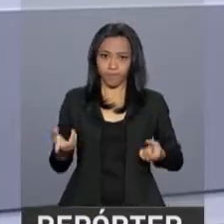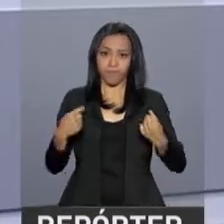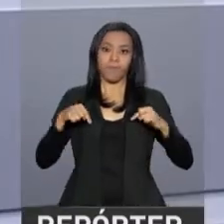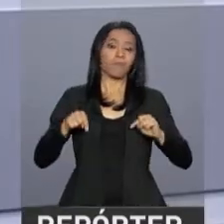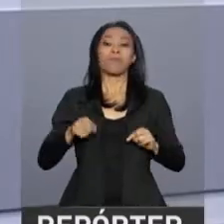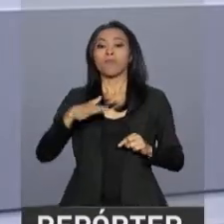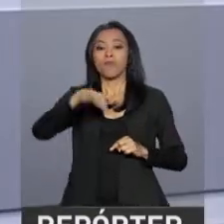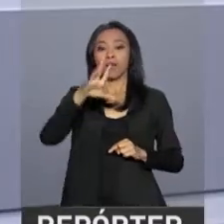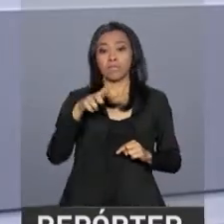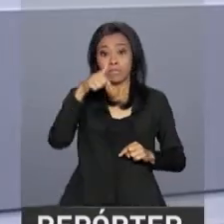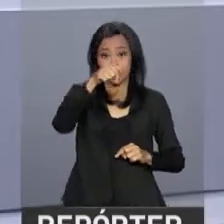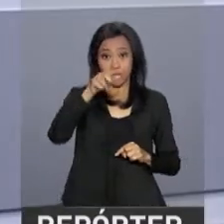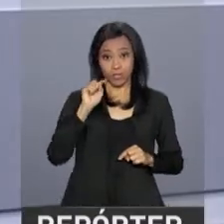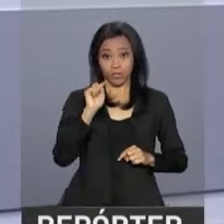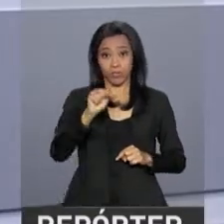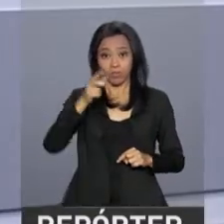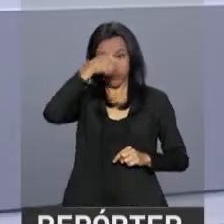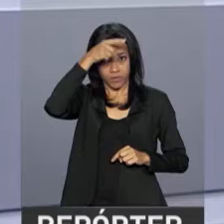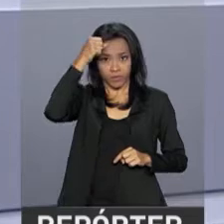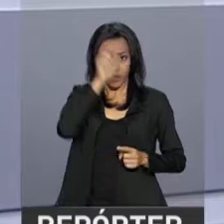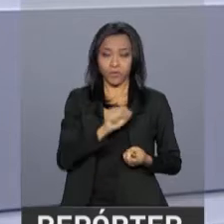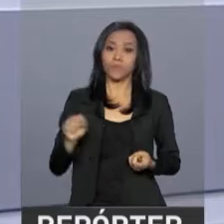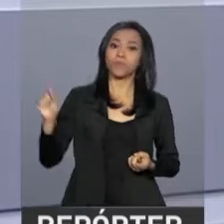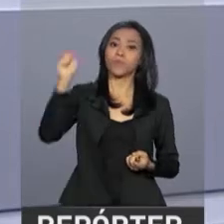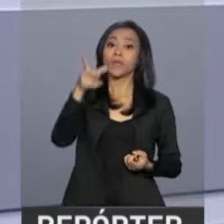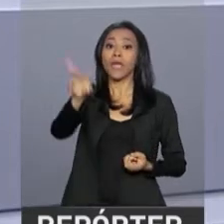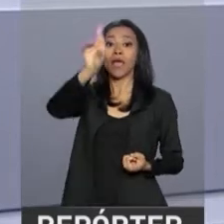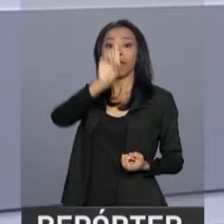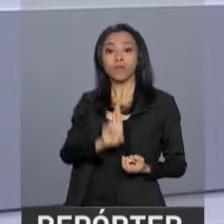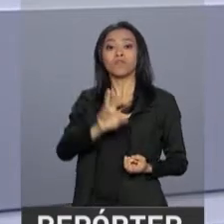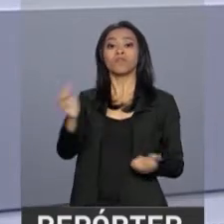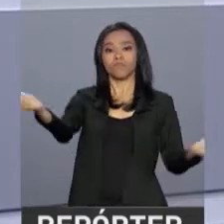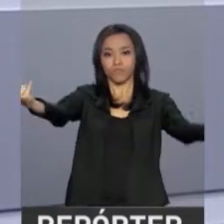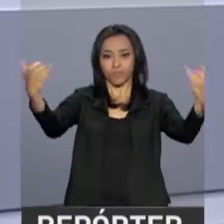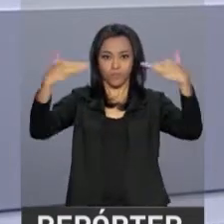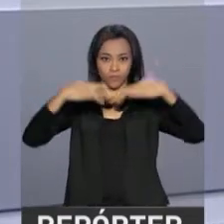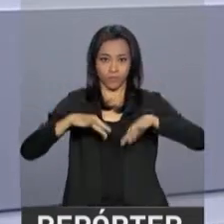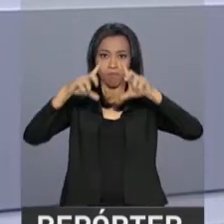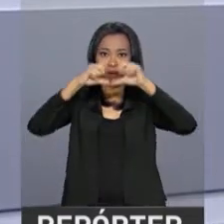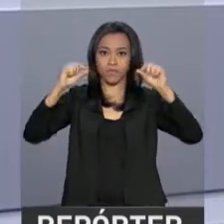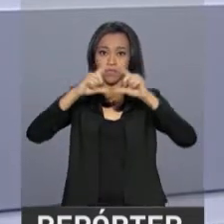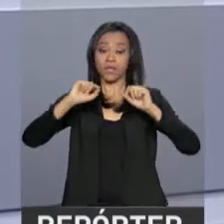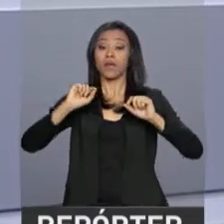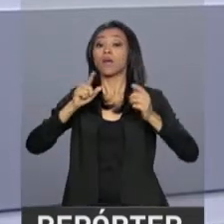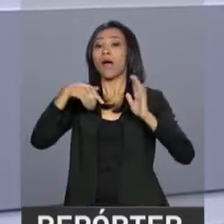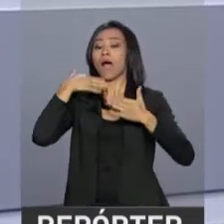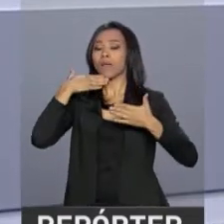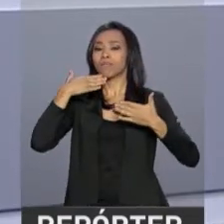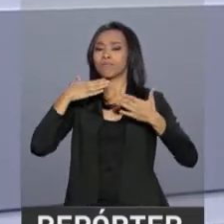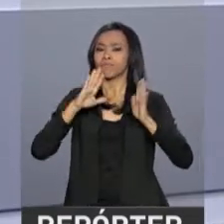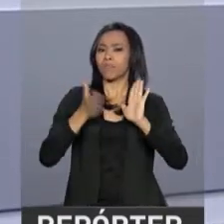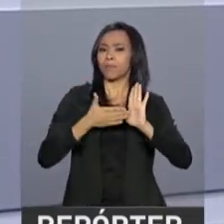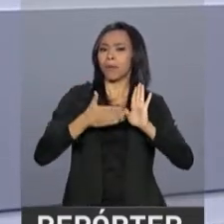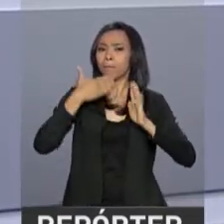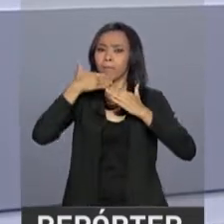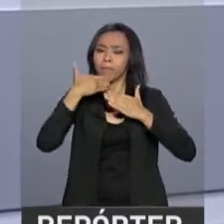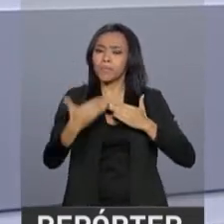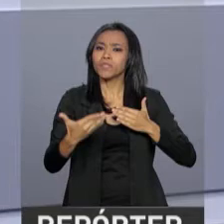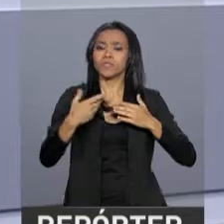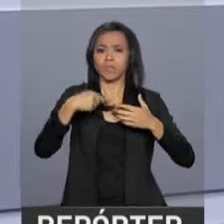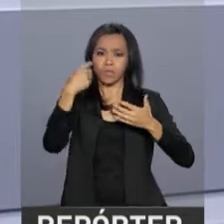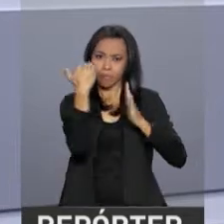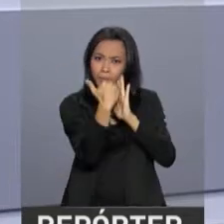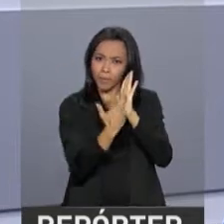mais de sete mil prefeitos e representantes municipais estão em brasília para apresentar as demandas de suas cidades na marcha em defesa